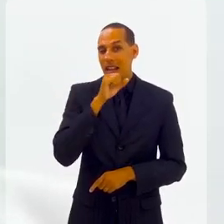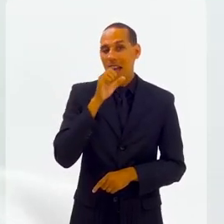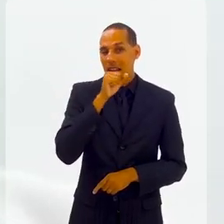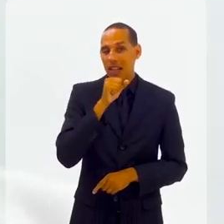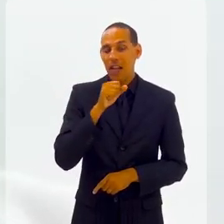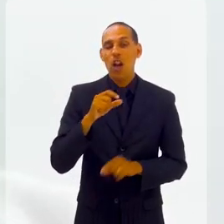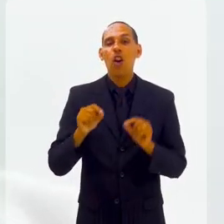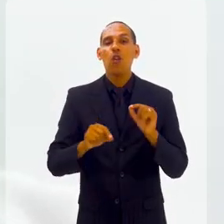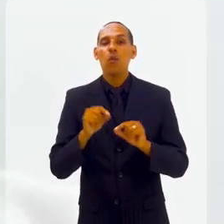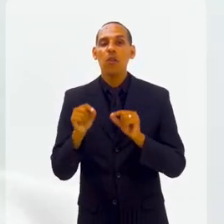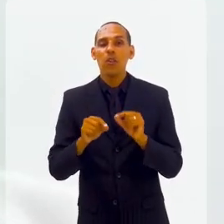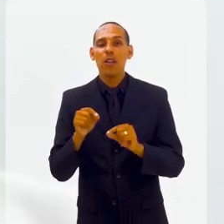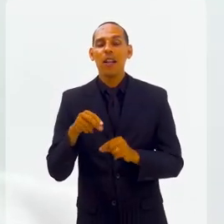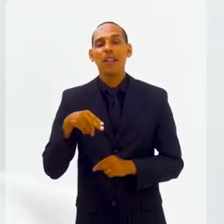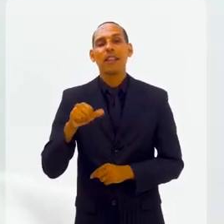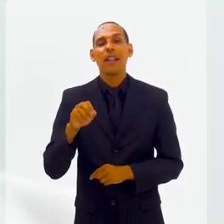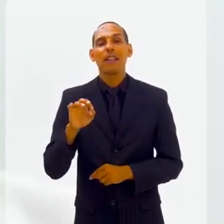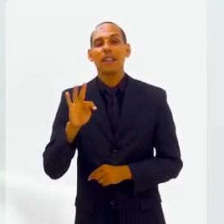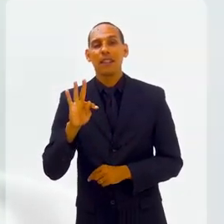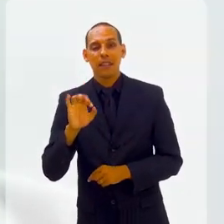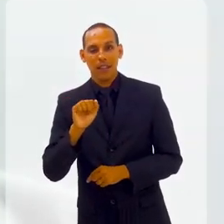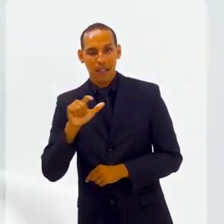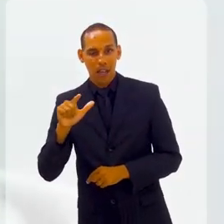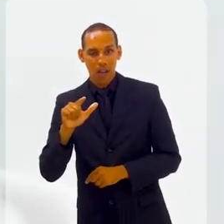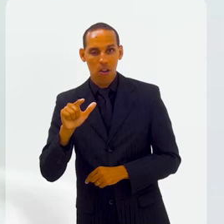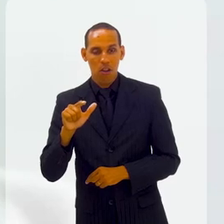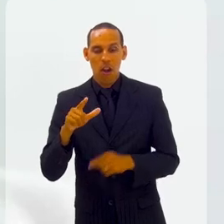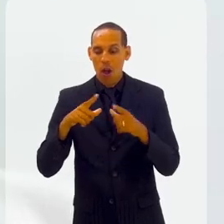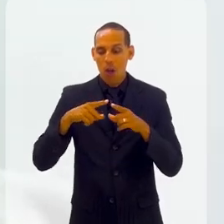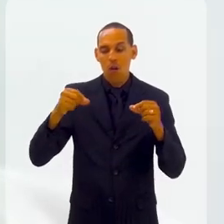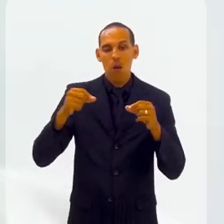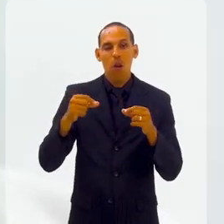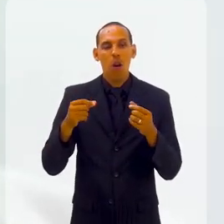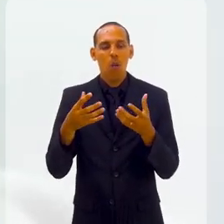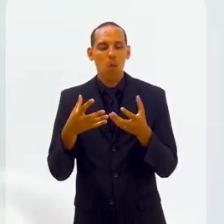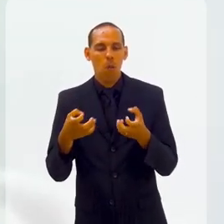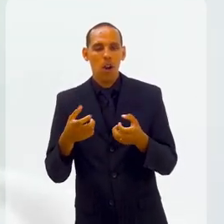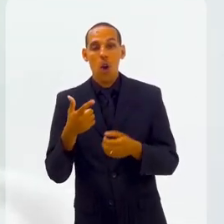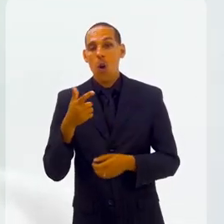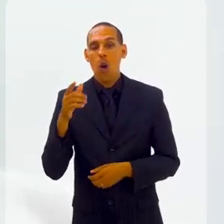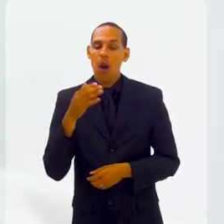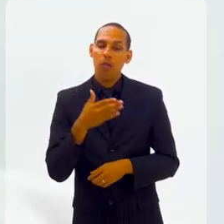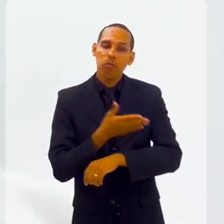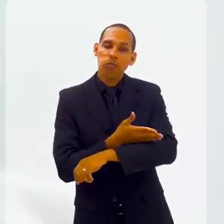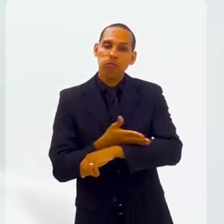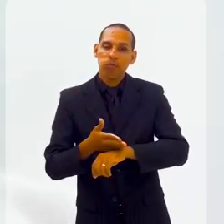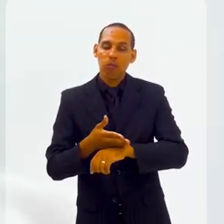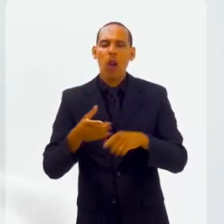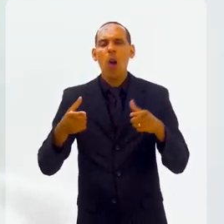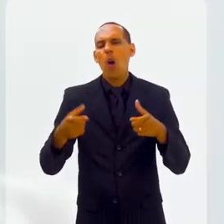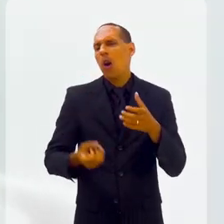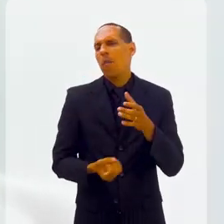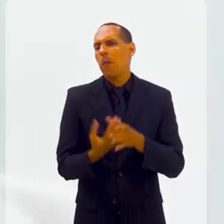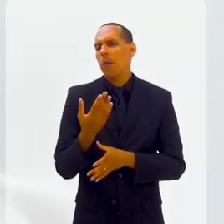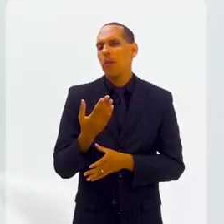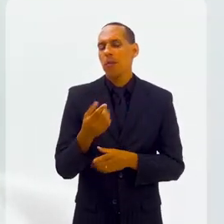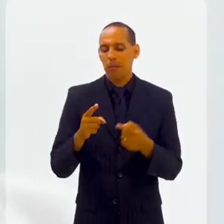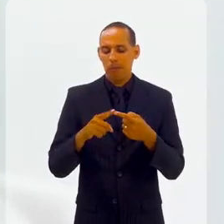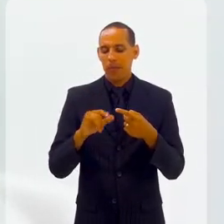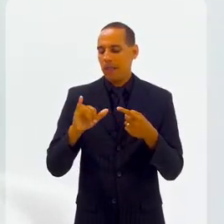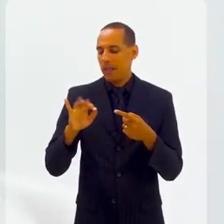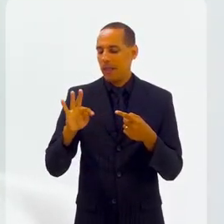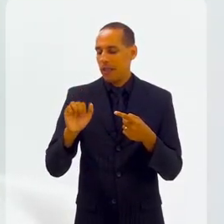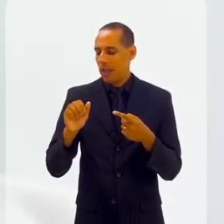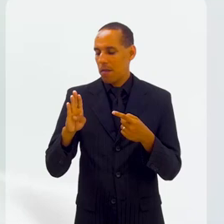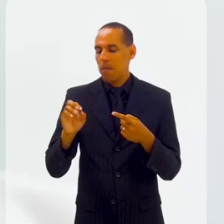Seleta Natal folha murcha e Natal comum Essas laranjas elas são produzidas né nos limites dos municípios